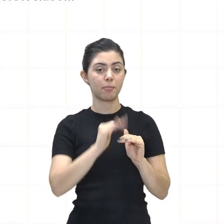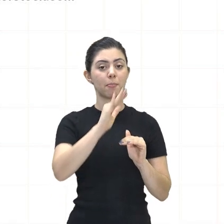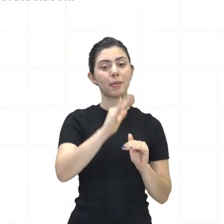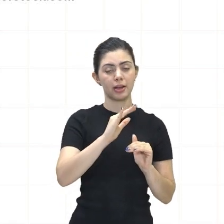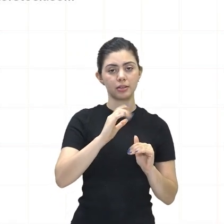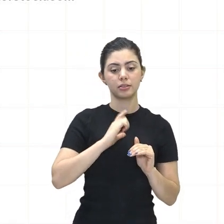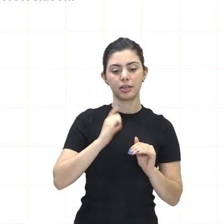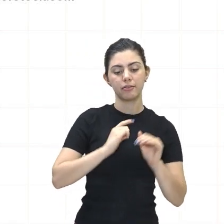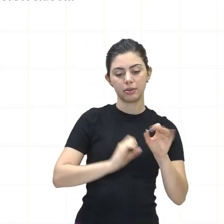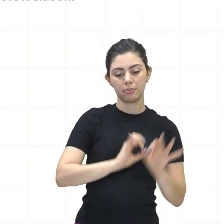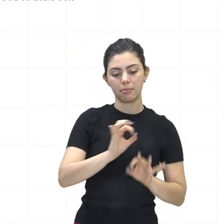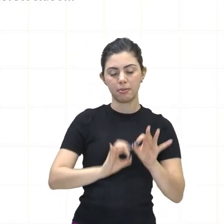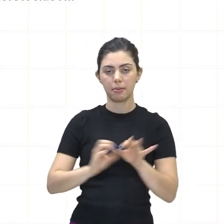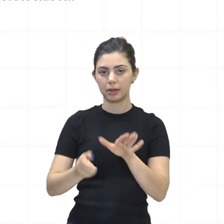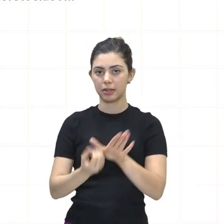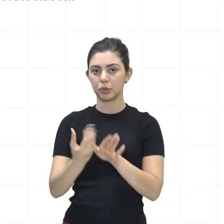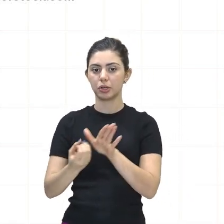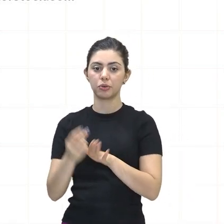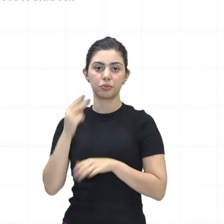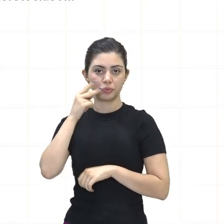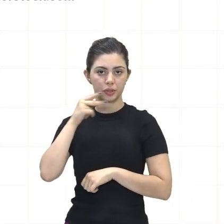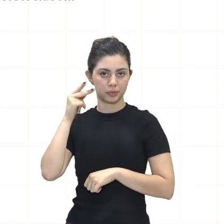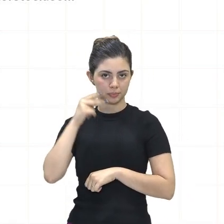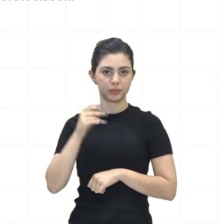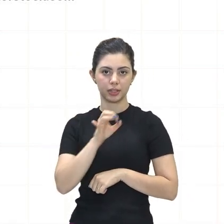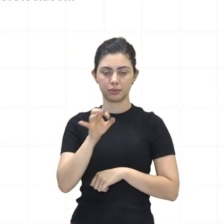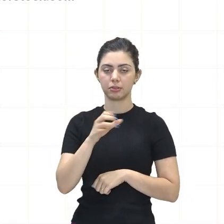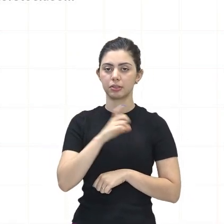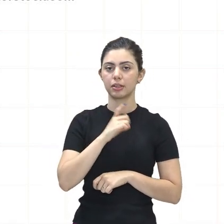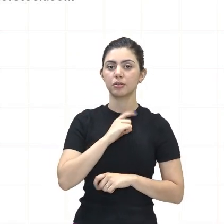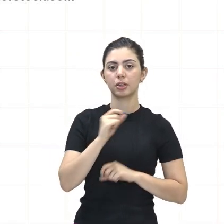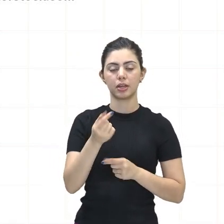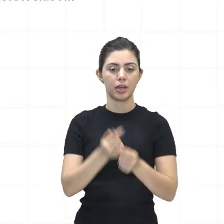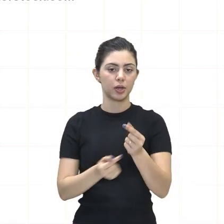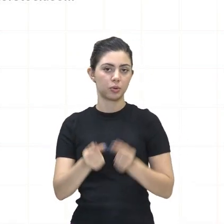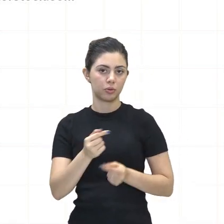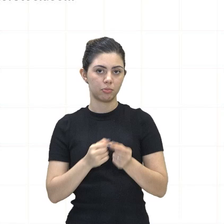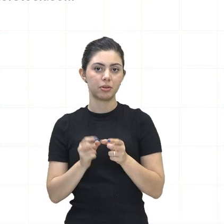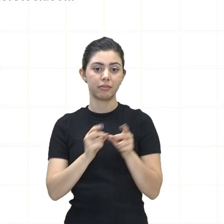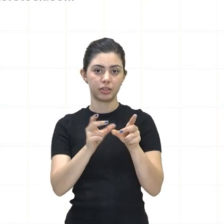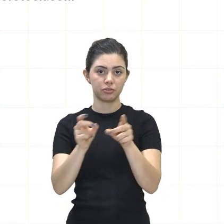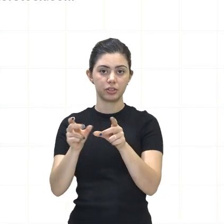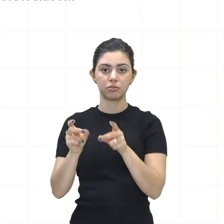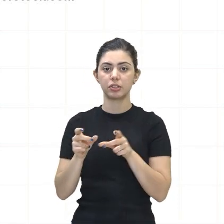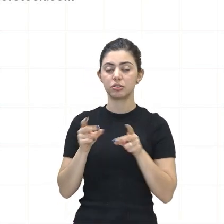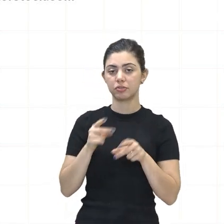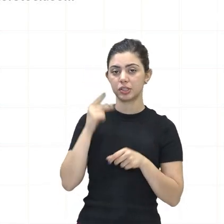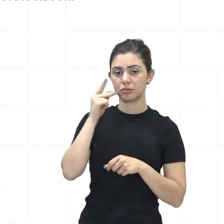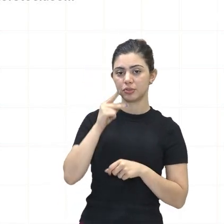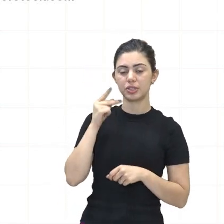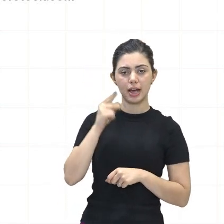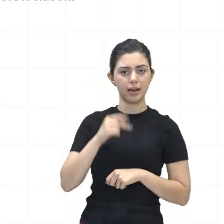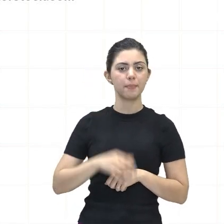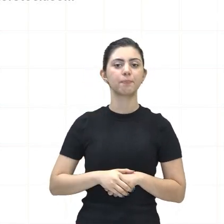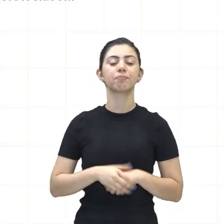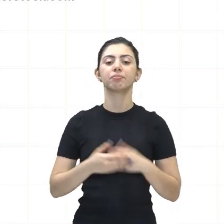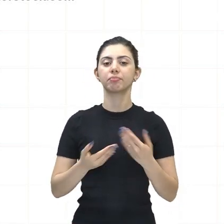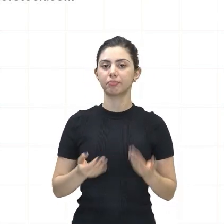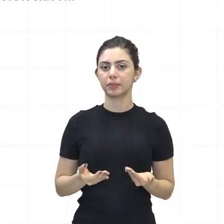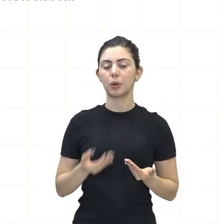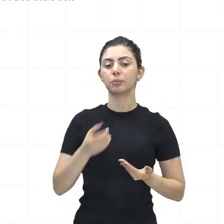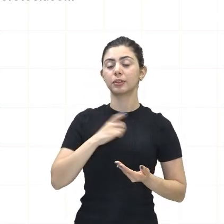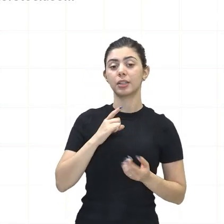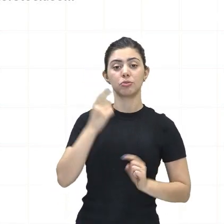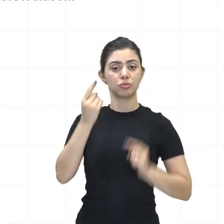uma participação grande na economia do Chile, a exportação de vinho, né? Para outros países. Os vinhos